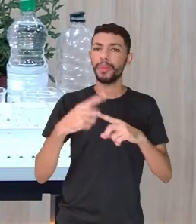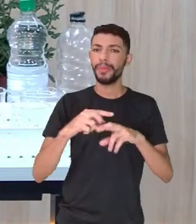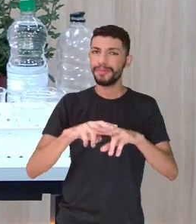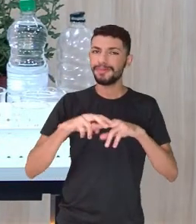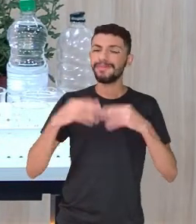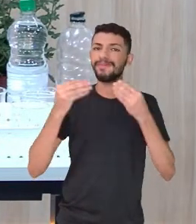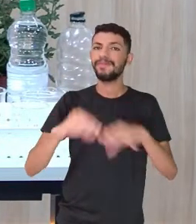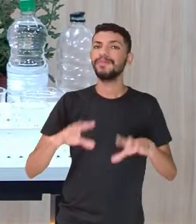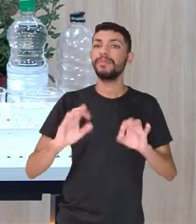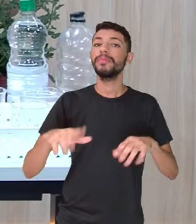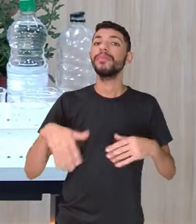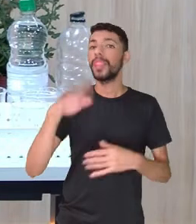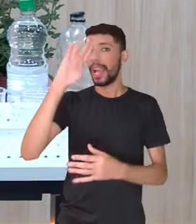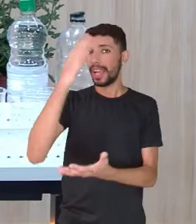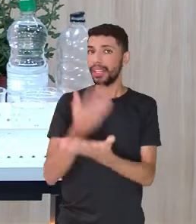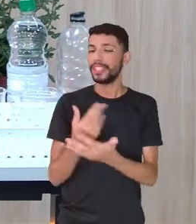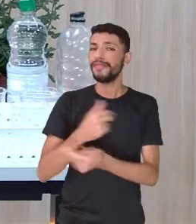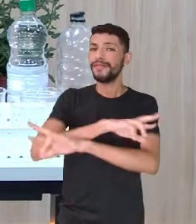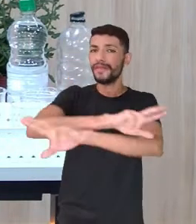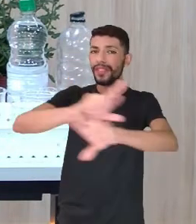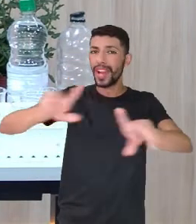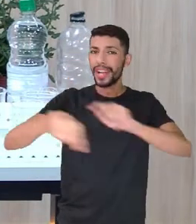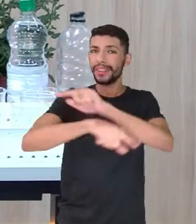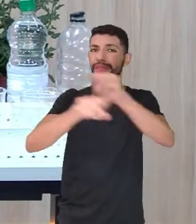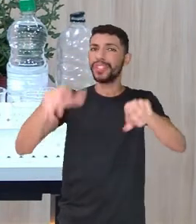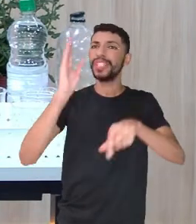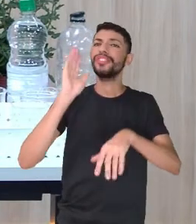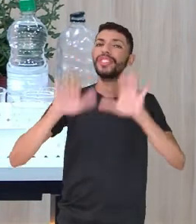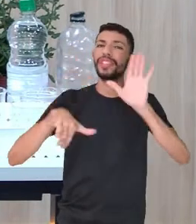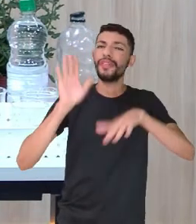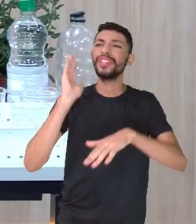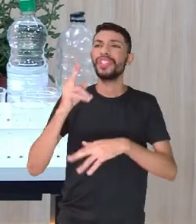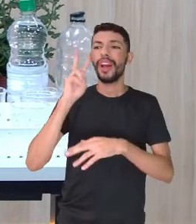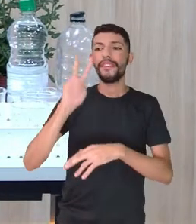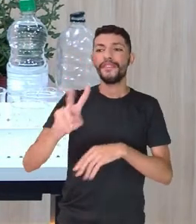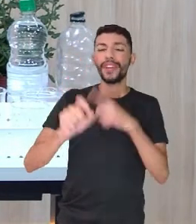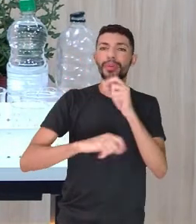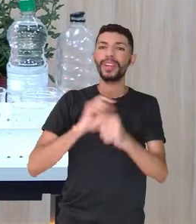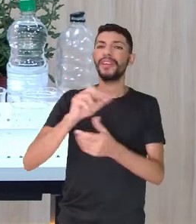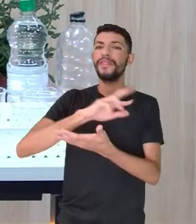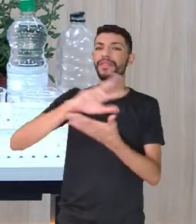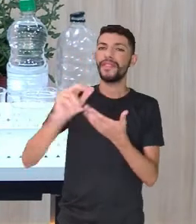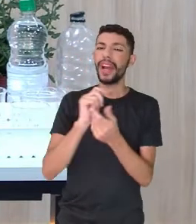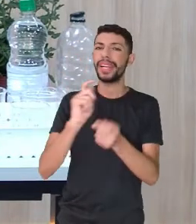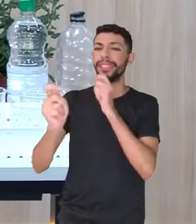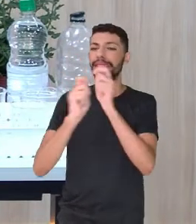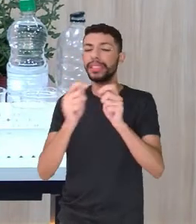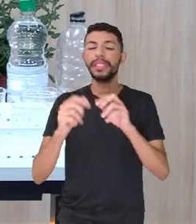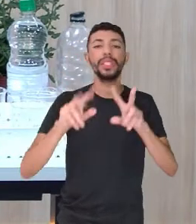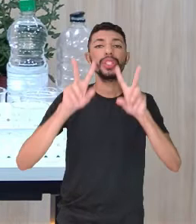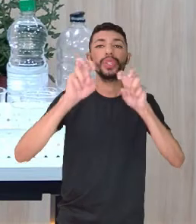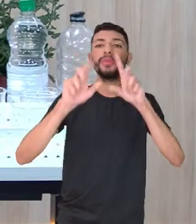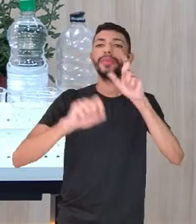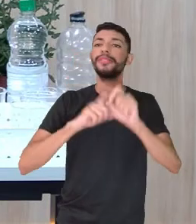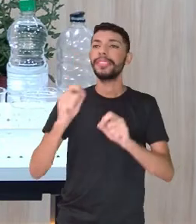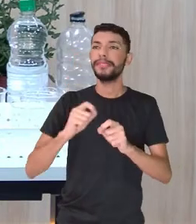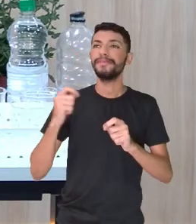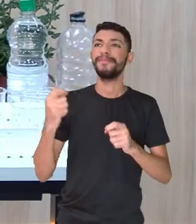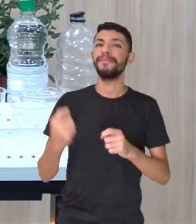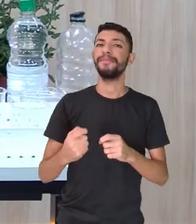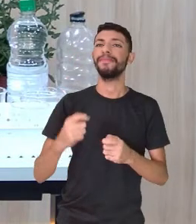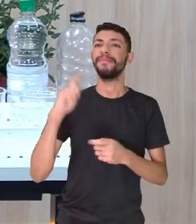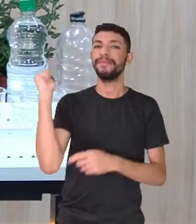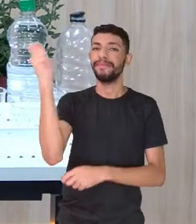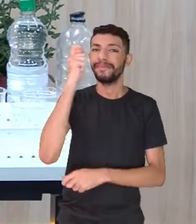eu acredito que muitos de vocês já devem ter visto uma infinidade de reportagens sobre casos seríssimos do